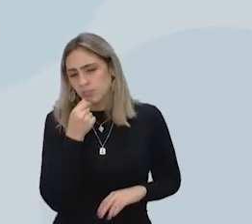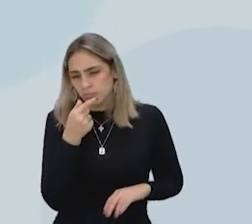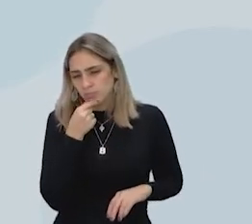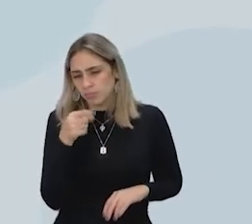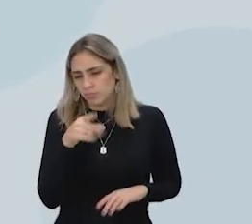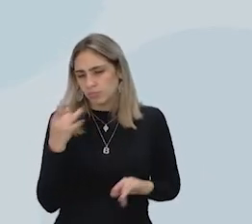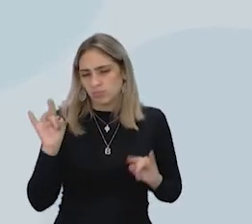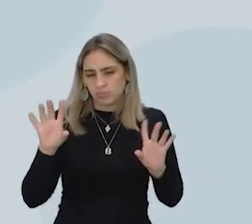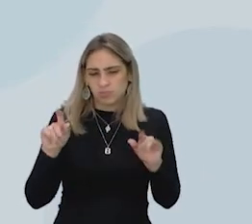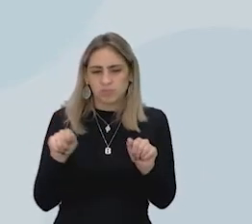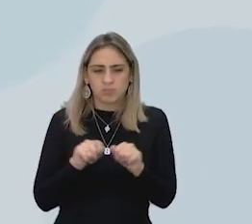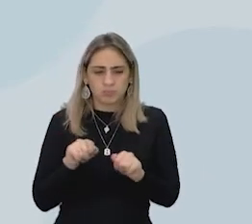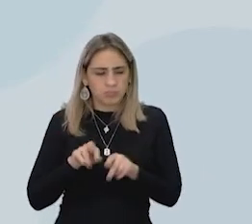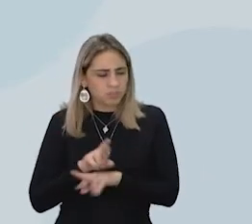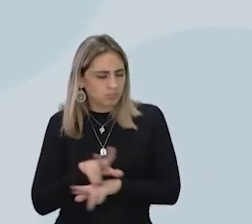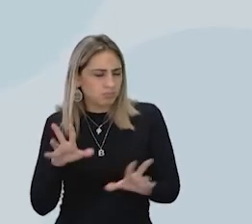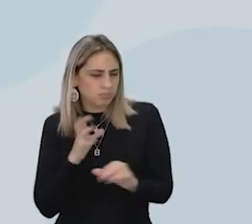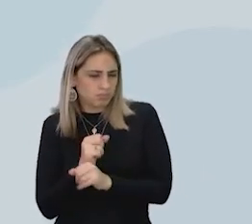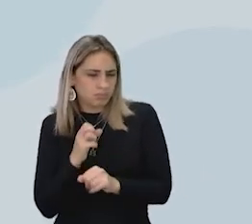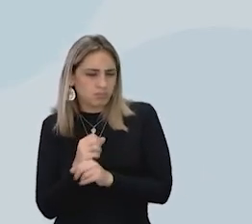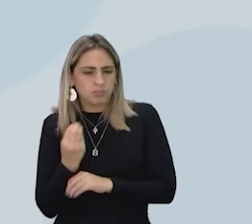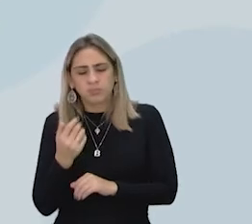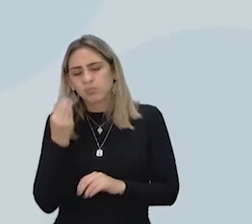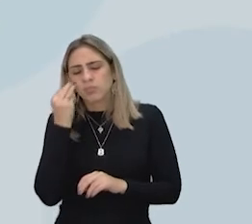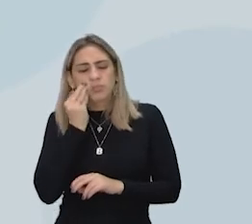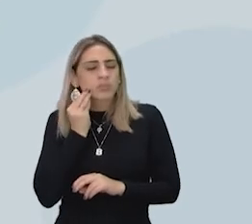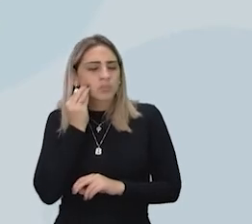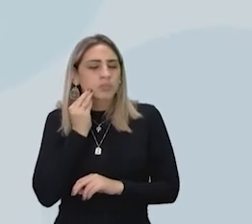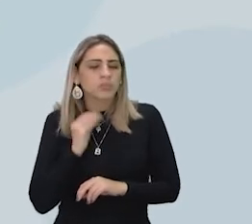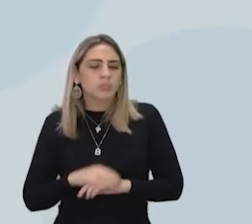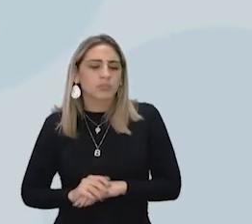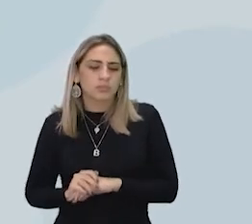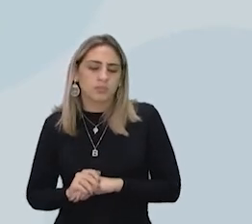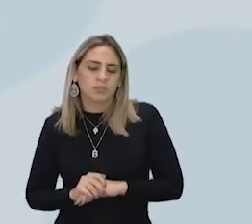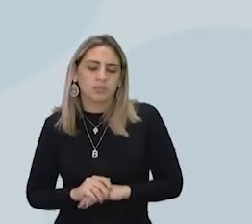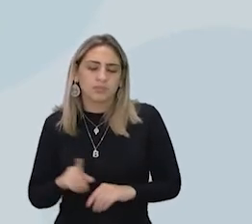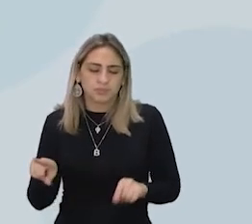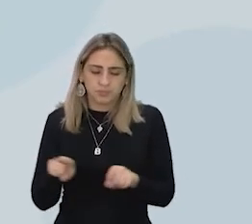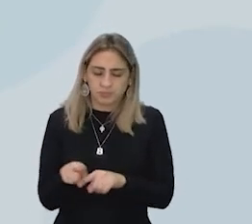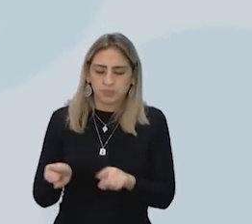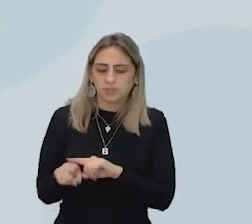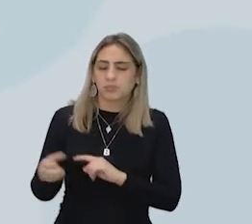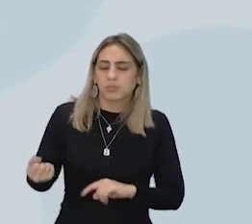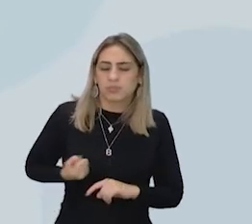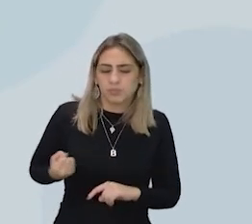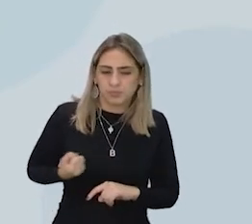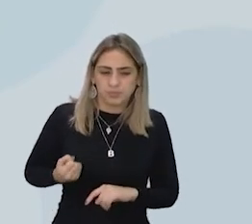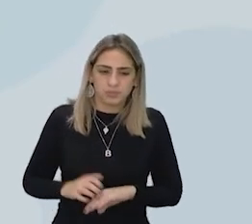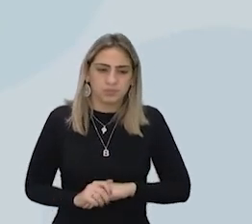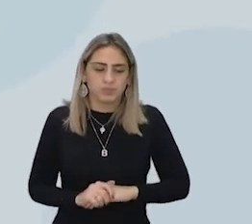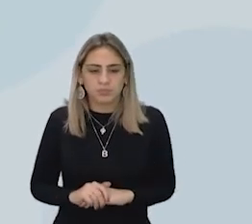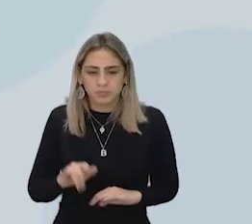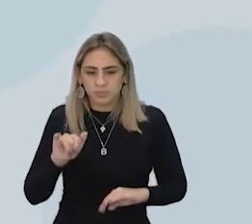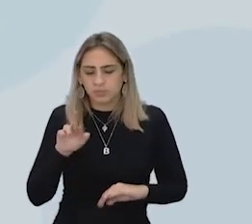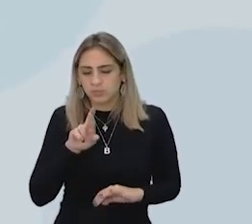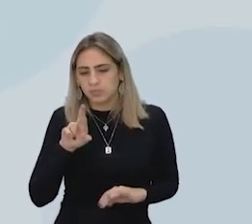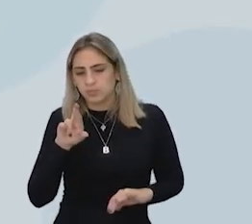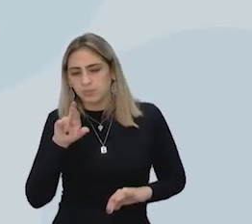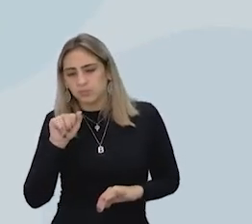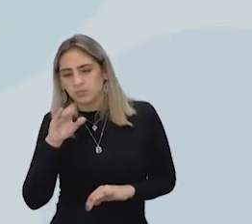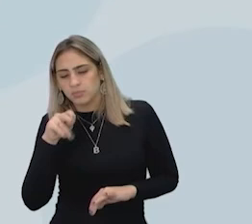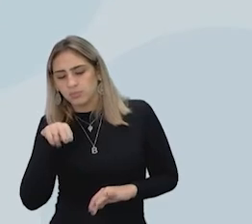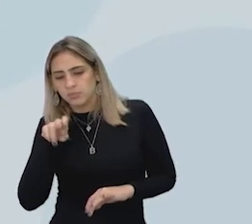muito especial, que fez muitos cálculos, muitas experiências. E ele também é um número é um número irracional que